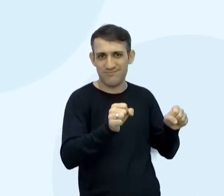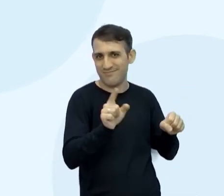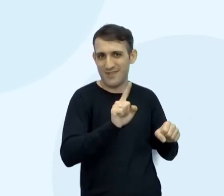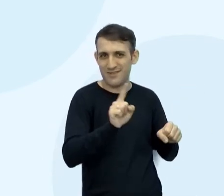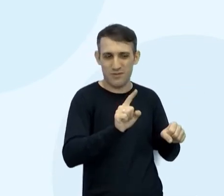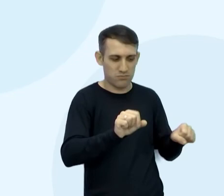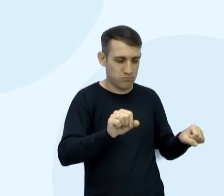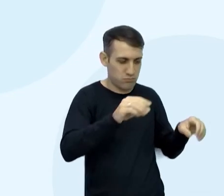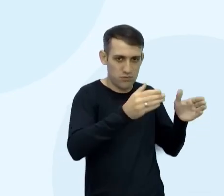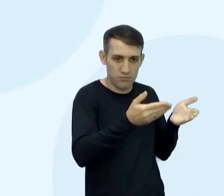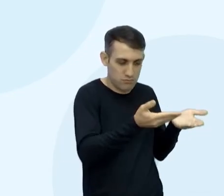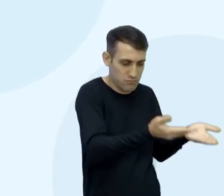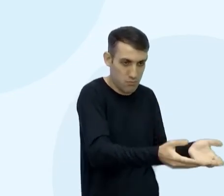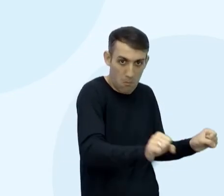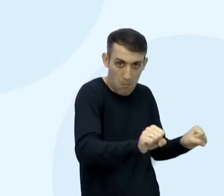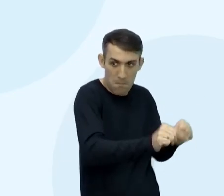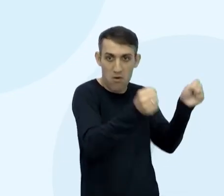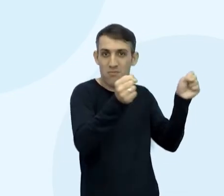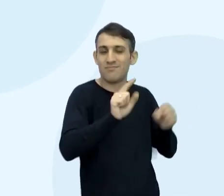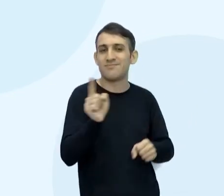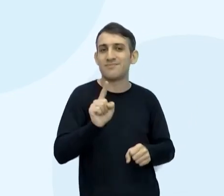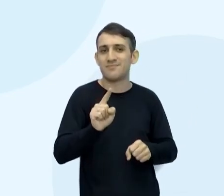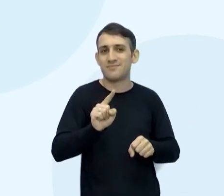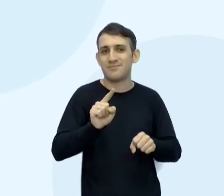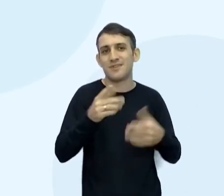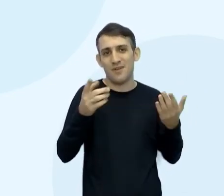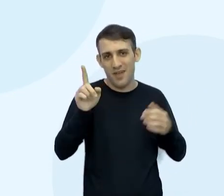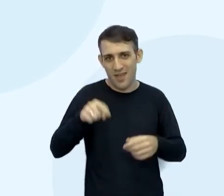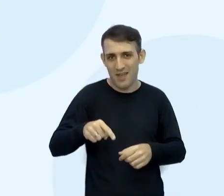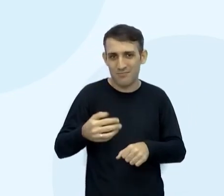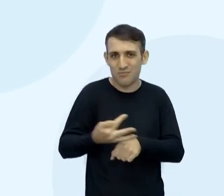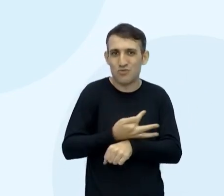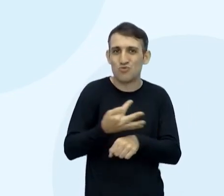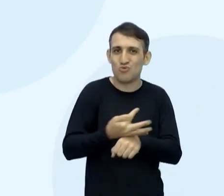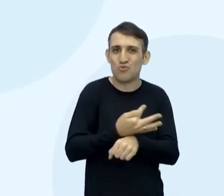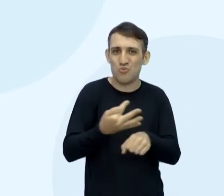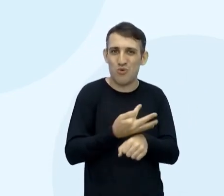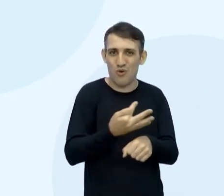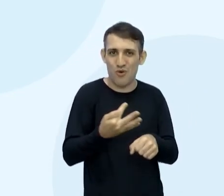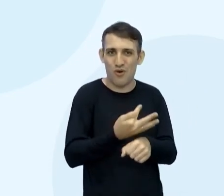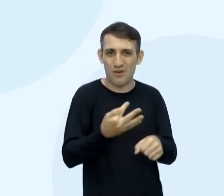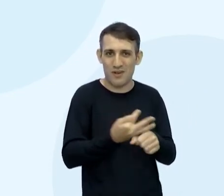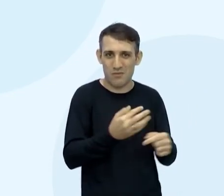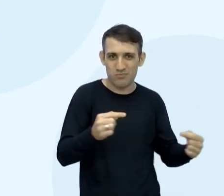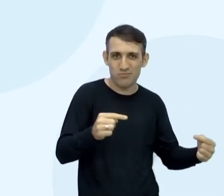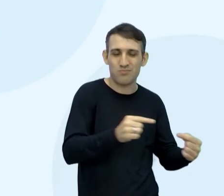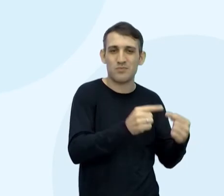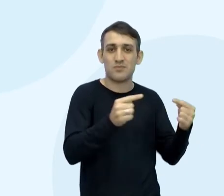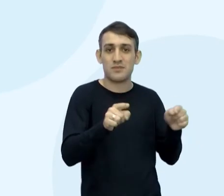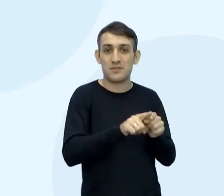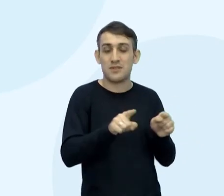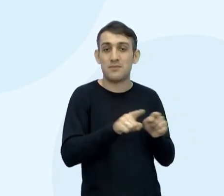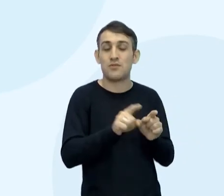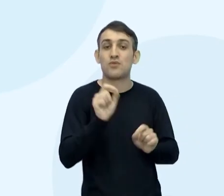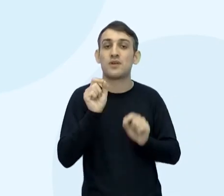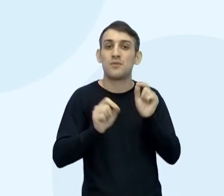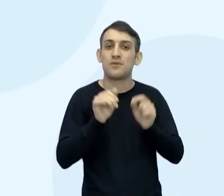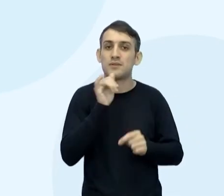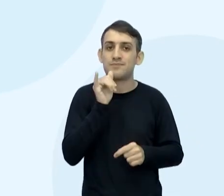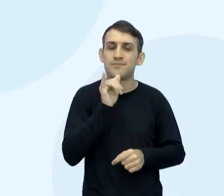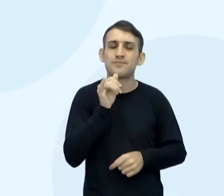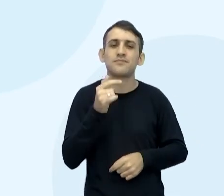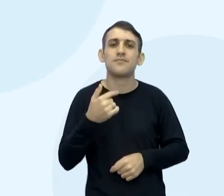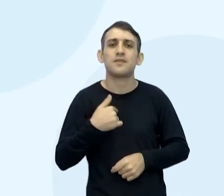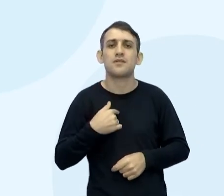choque térmico, tá? Então, ele é um material aí que resiste ao choque térmico, resiste à corrosão, né? Então, por exemplo, se